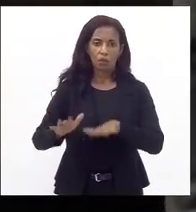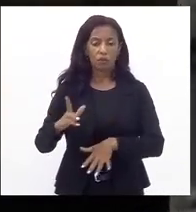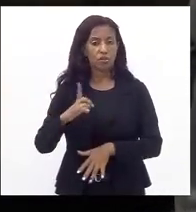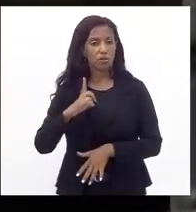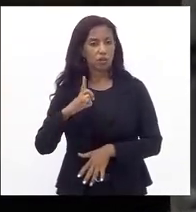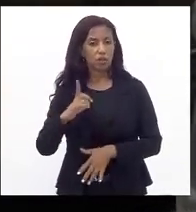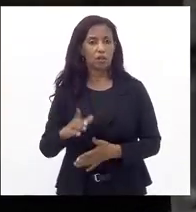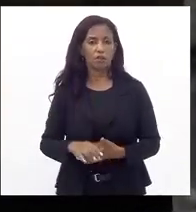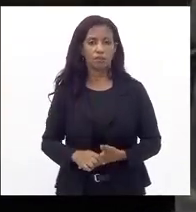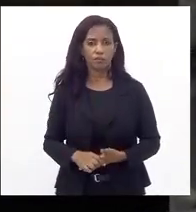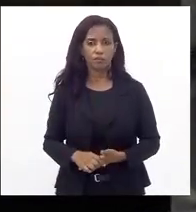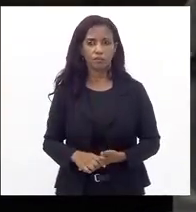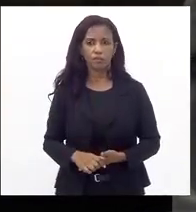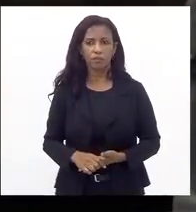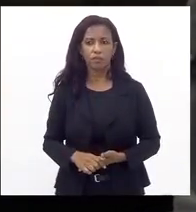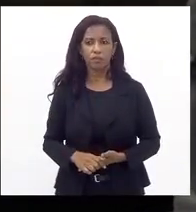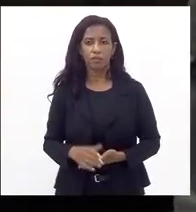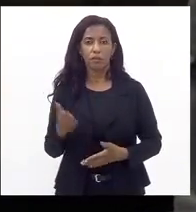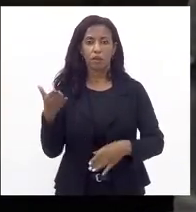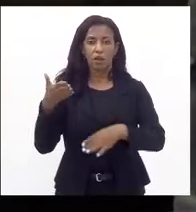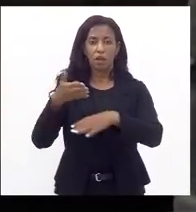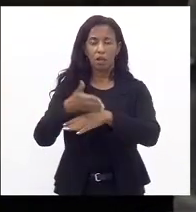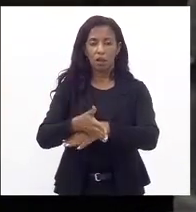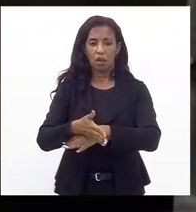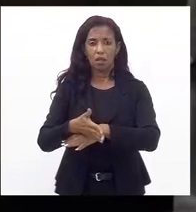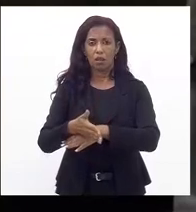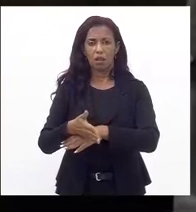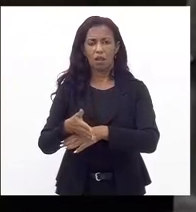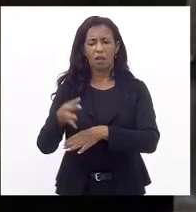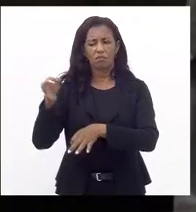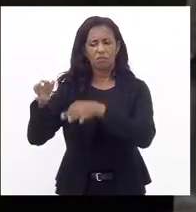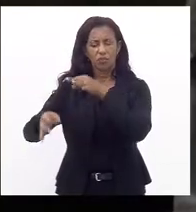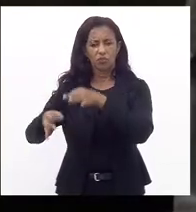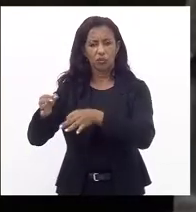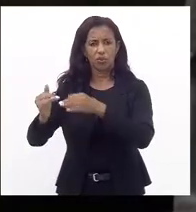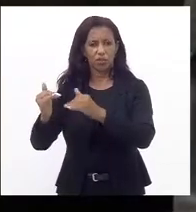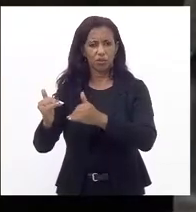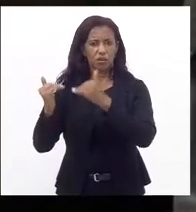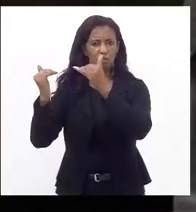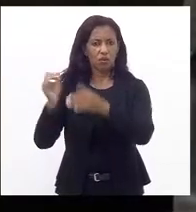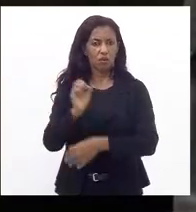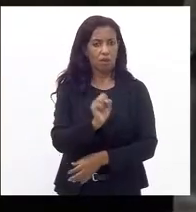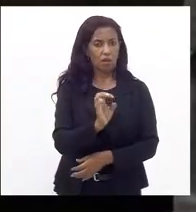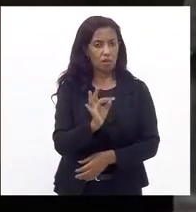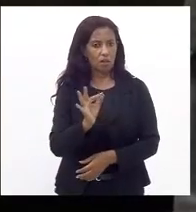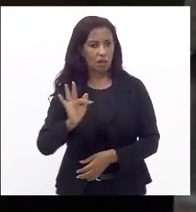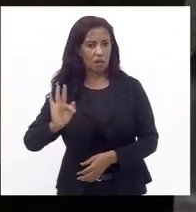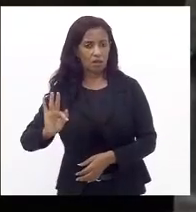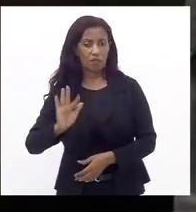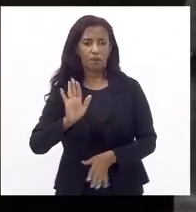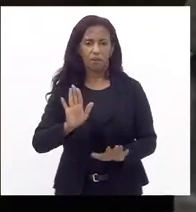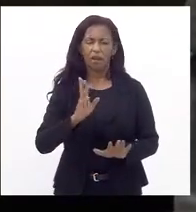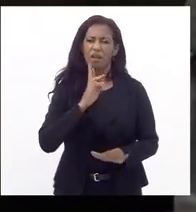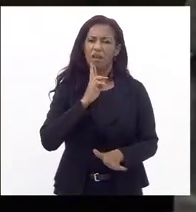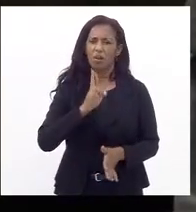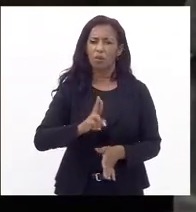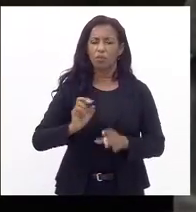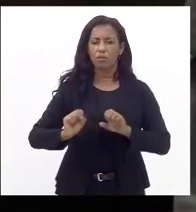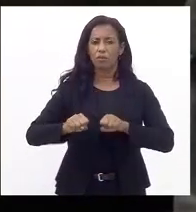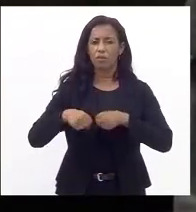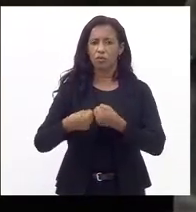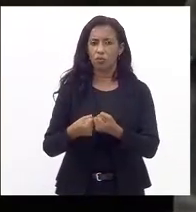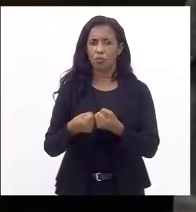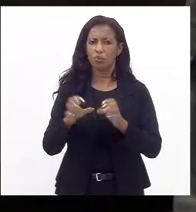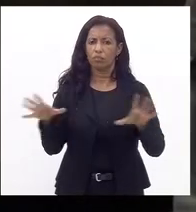tenhamos que entrar no Supremo Tribunal Federal é mas eu conheço esse